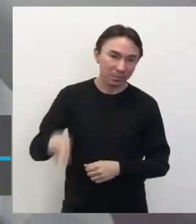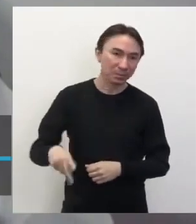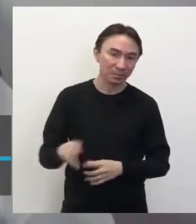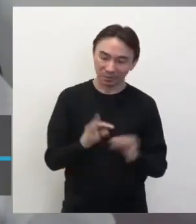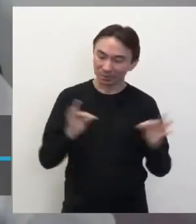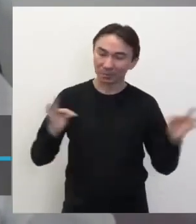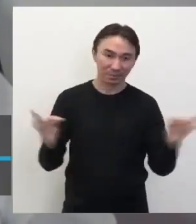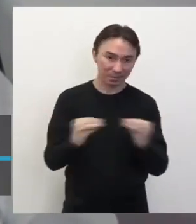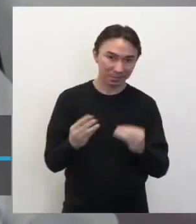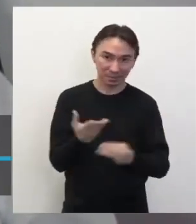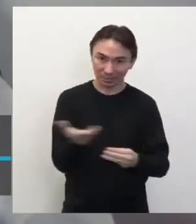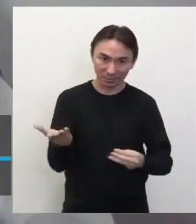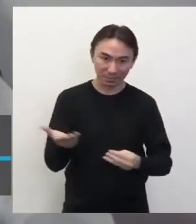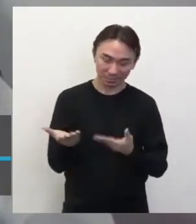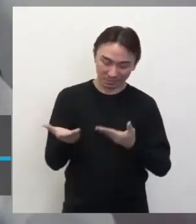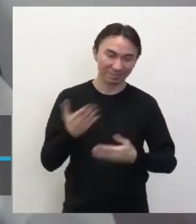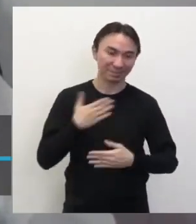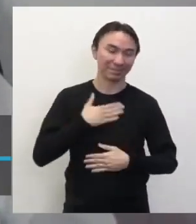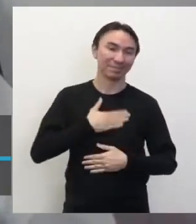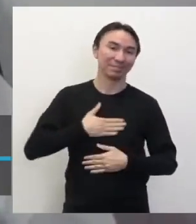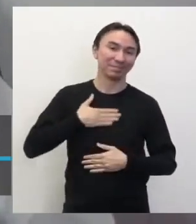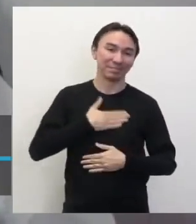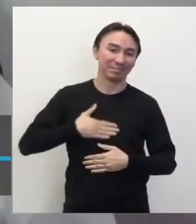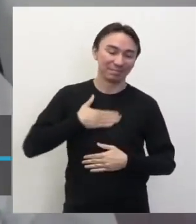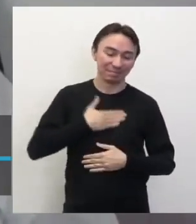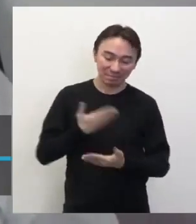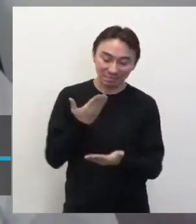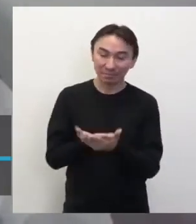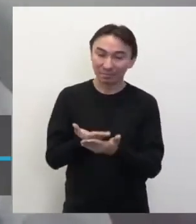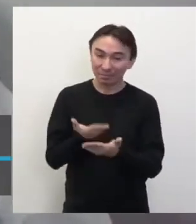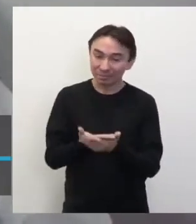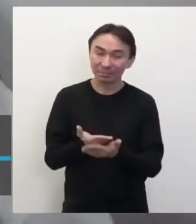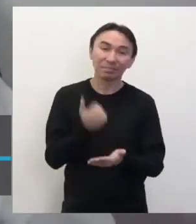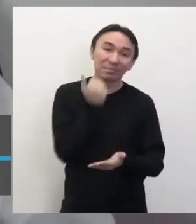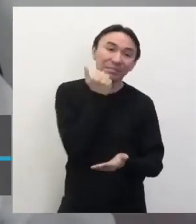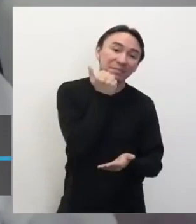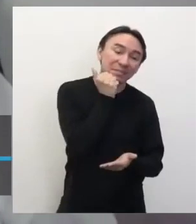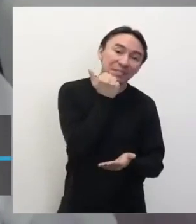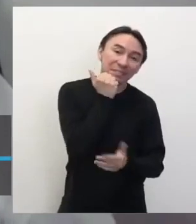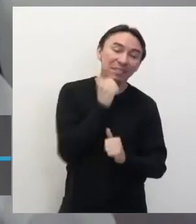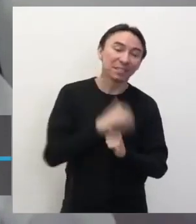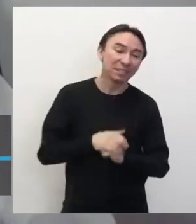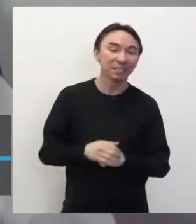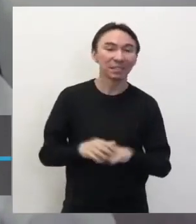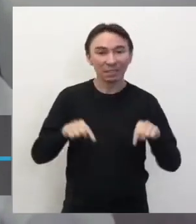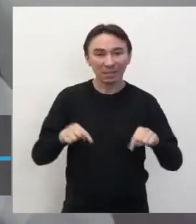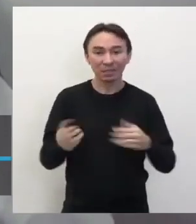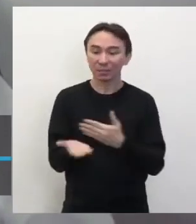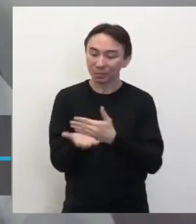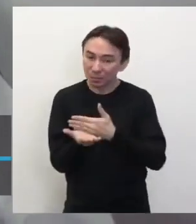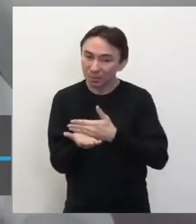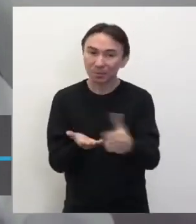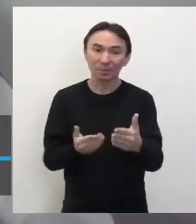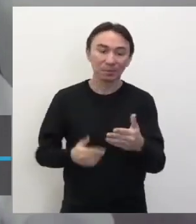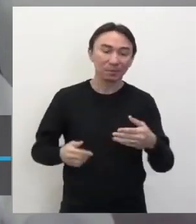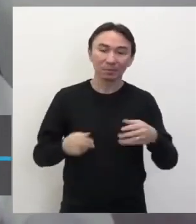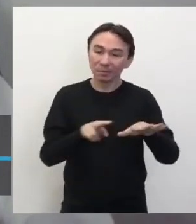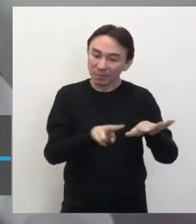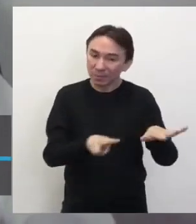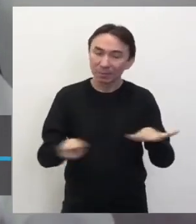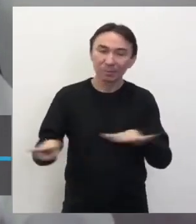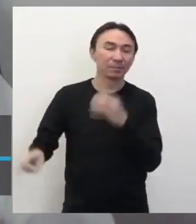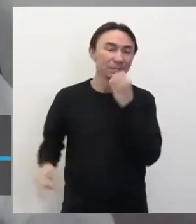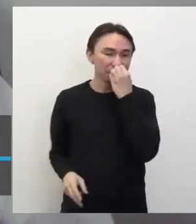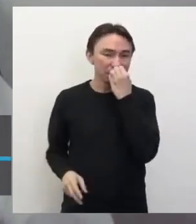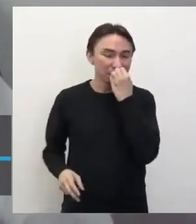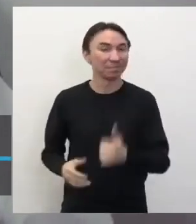muito bem-vindos aqui na nossa aula de ciências, né? Vamos começar aí uma semana bem, e eu quero dizer